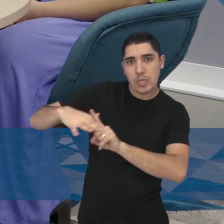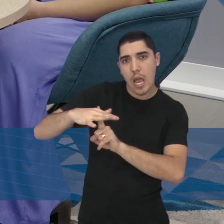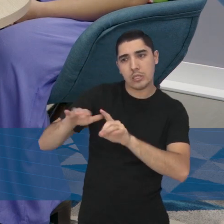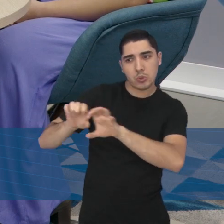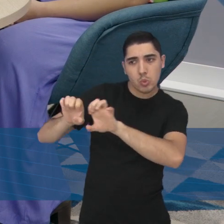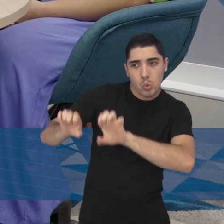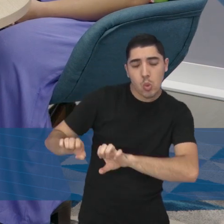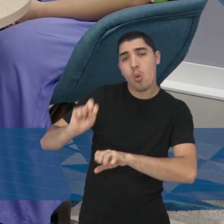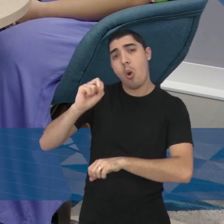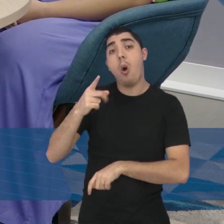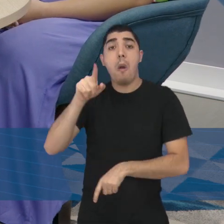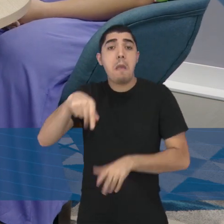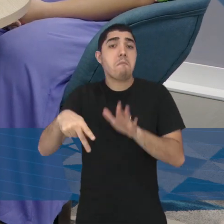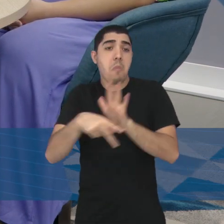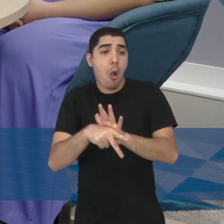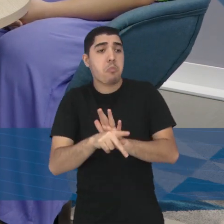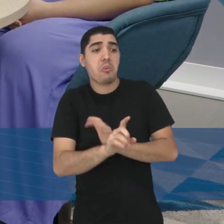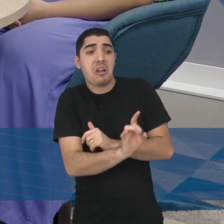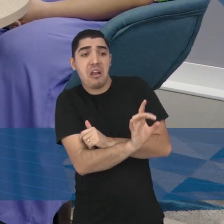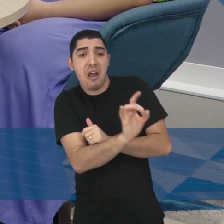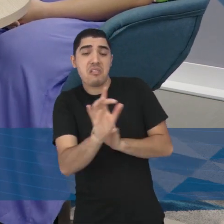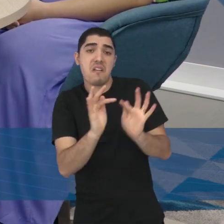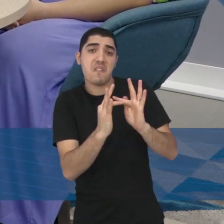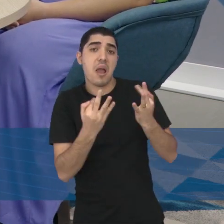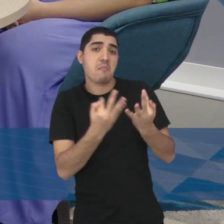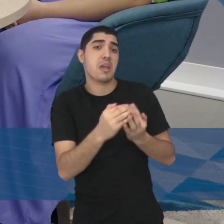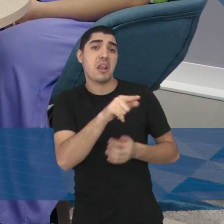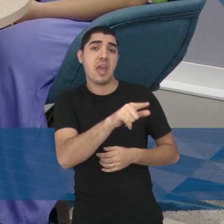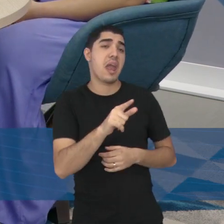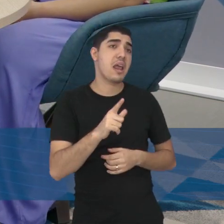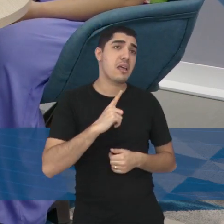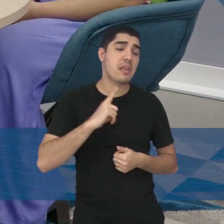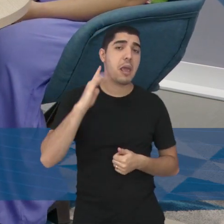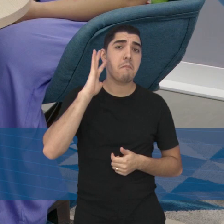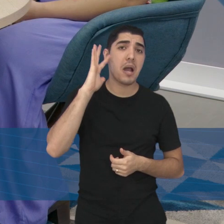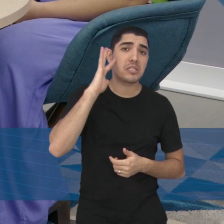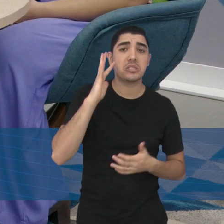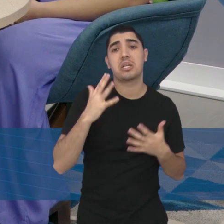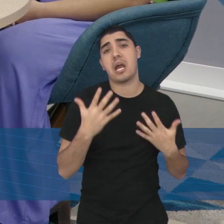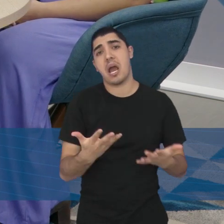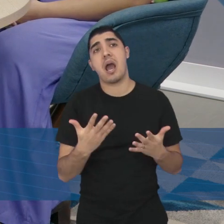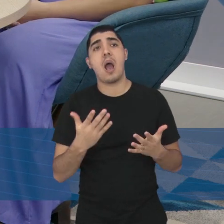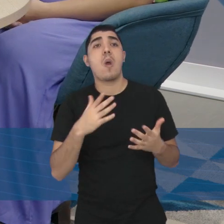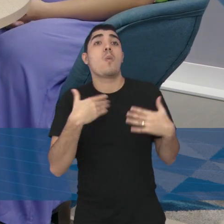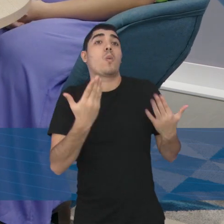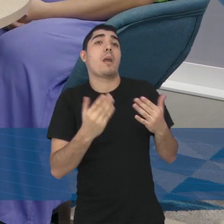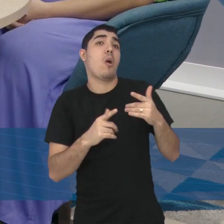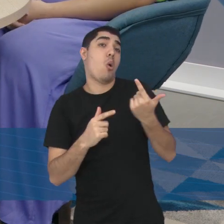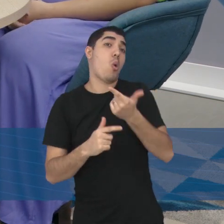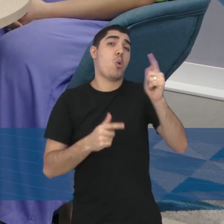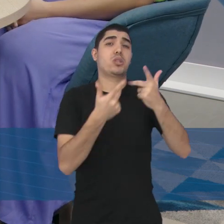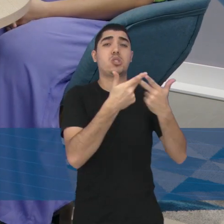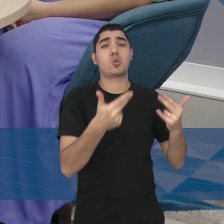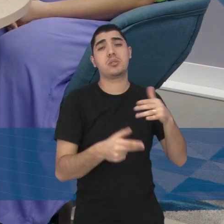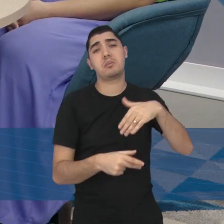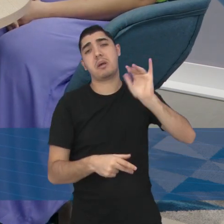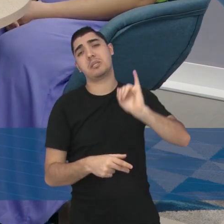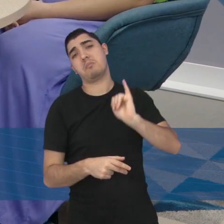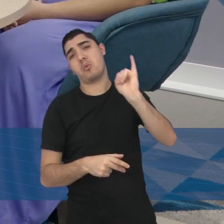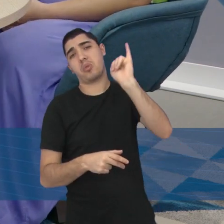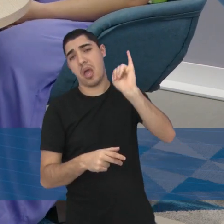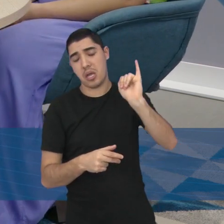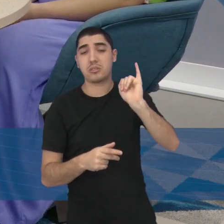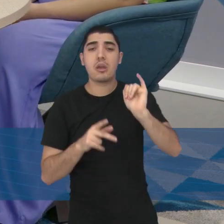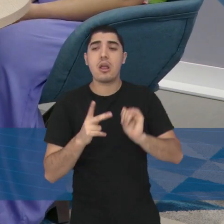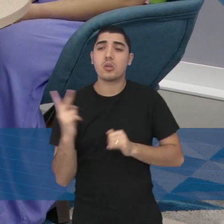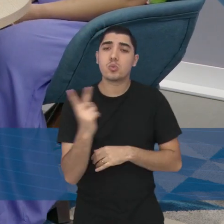que é justamente o planejamento familiar que está sendo visto com outros olhos, né, que está sendo priorizado? Como que vocês que estão no